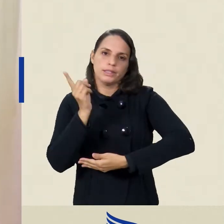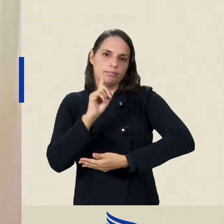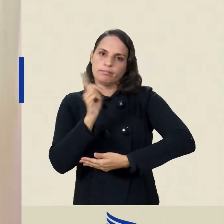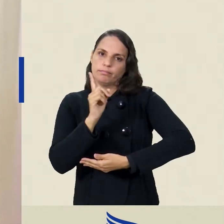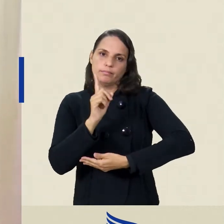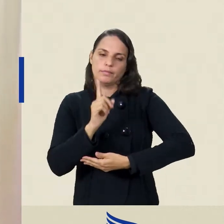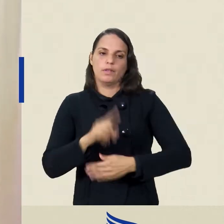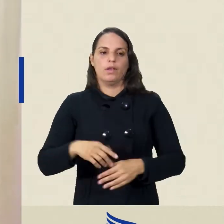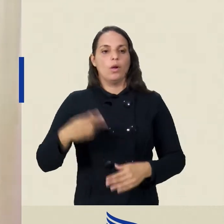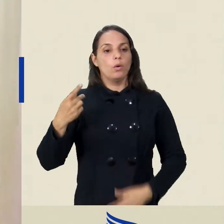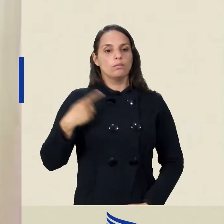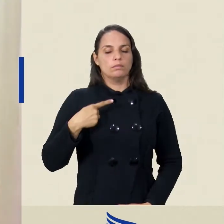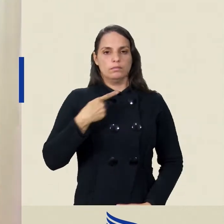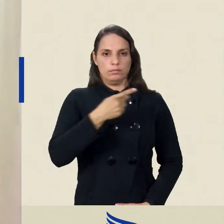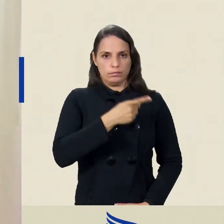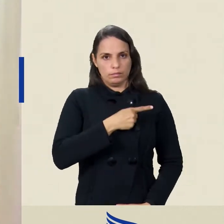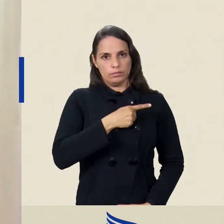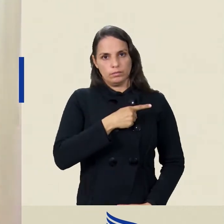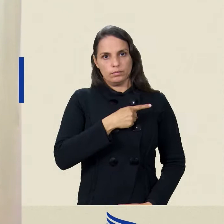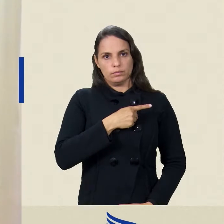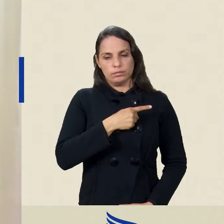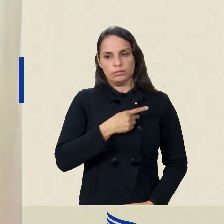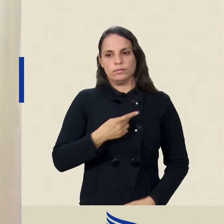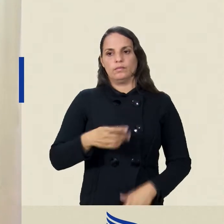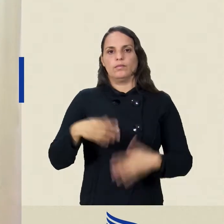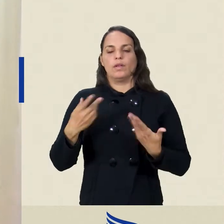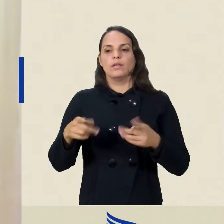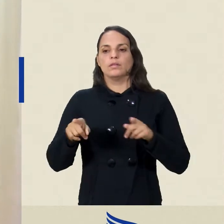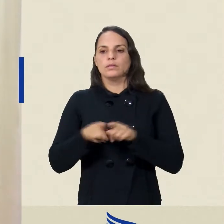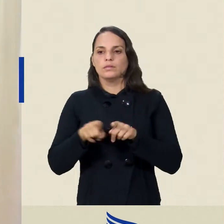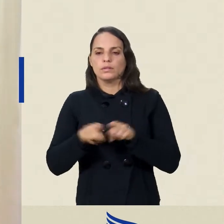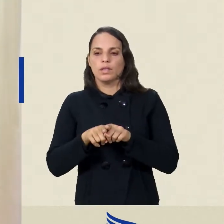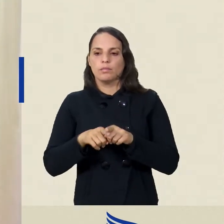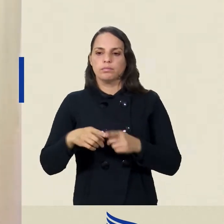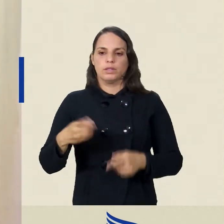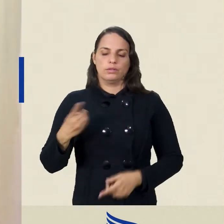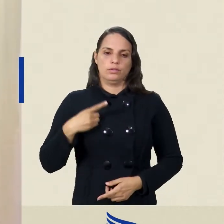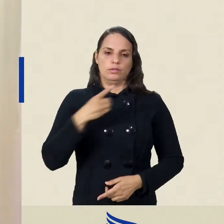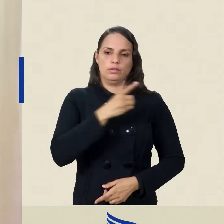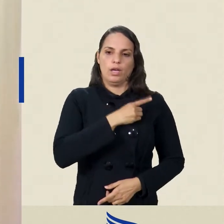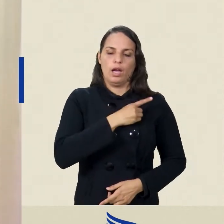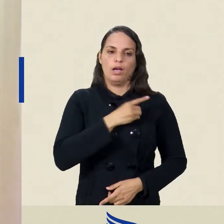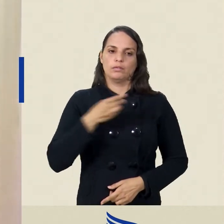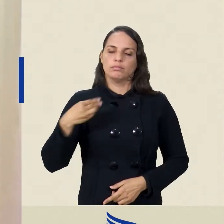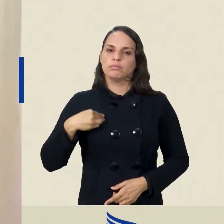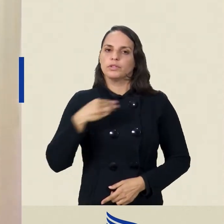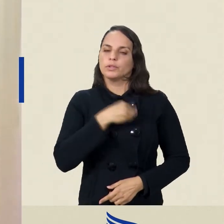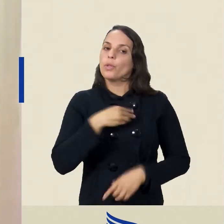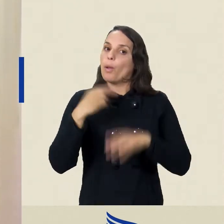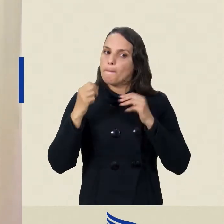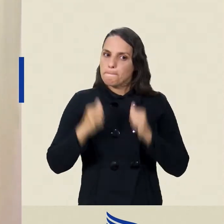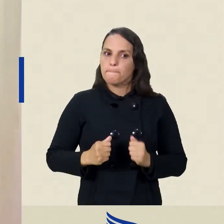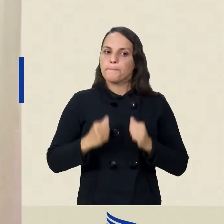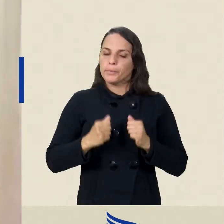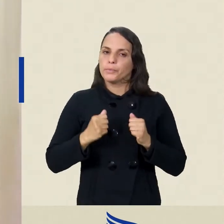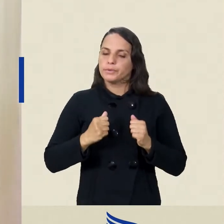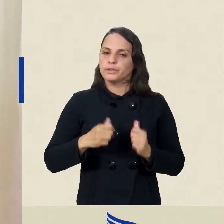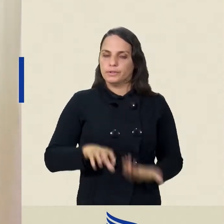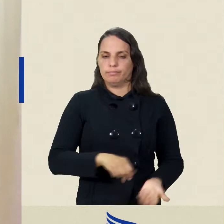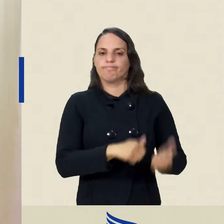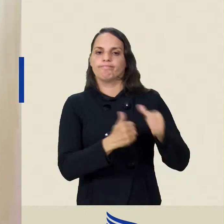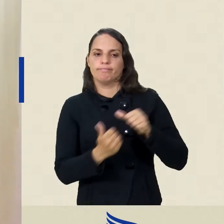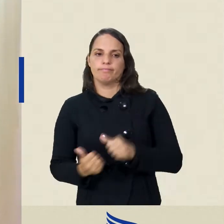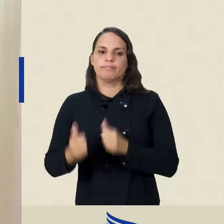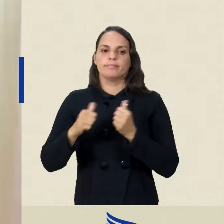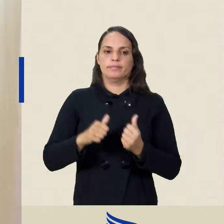Somente um pastor, ministro, ancião ou diácono ordenado pode realizar a cerimônia